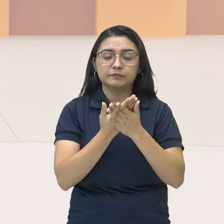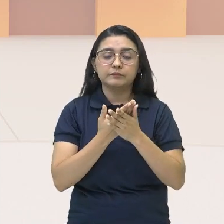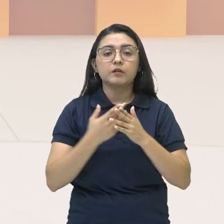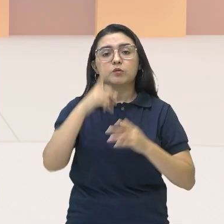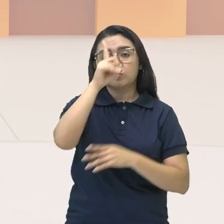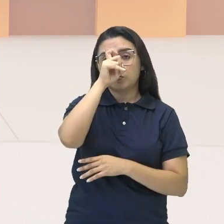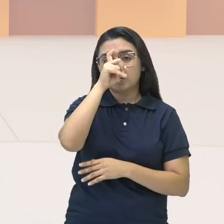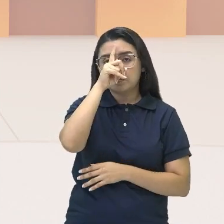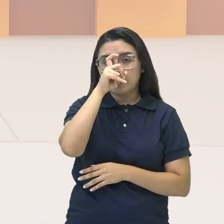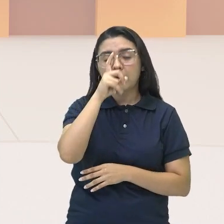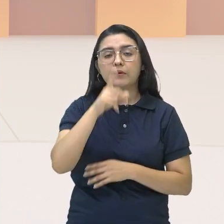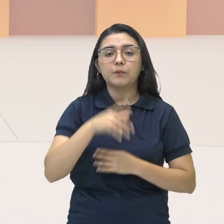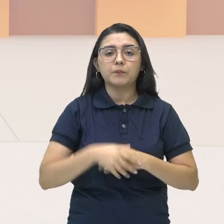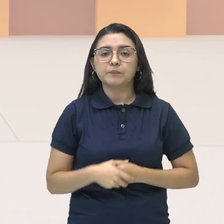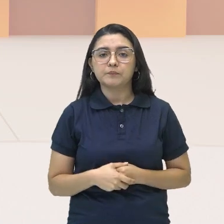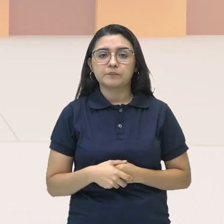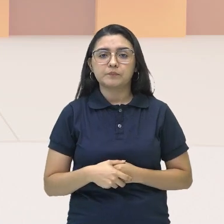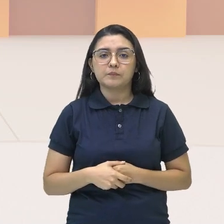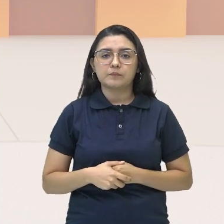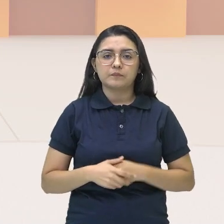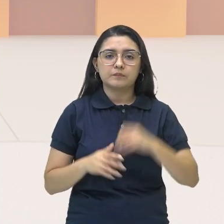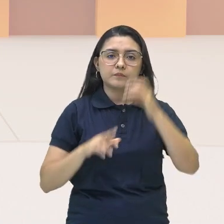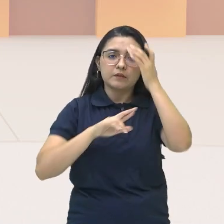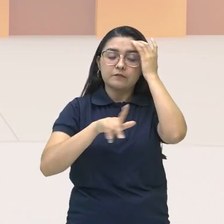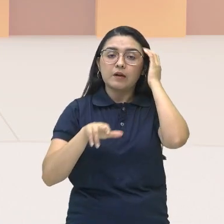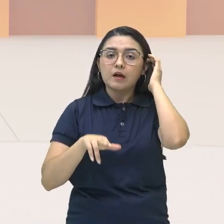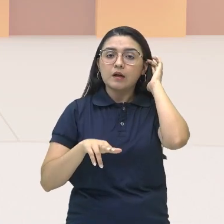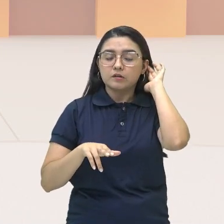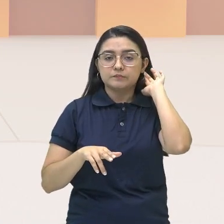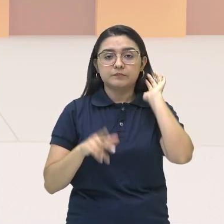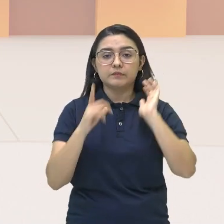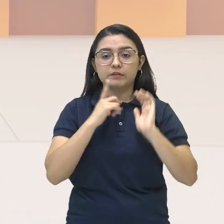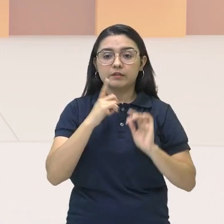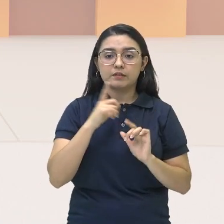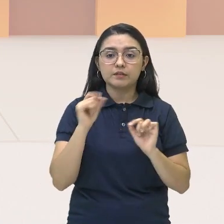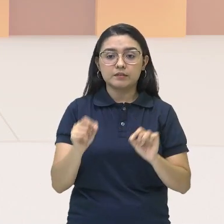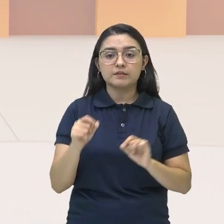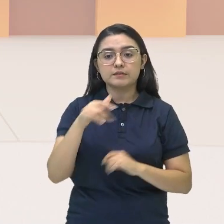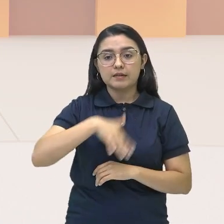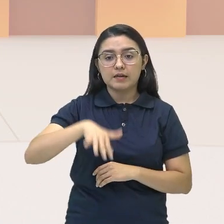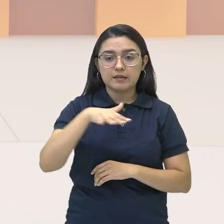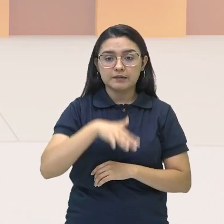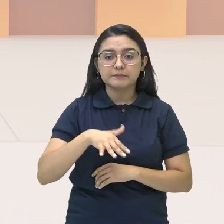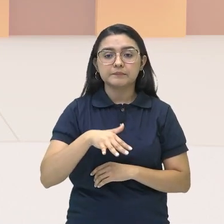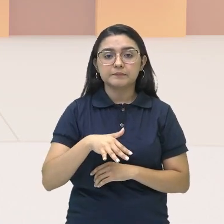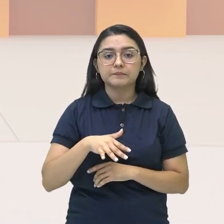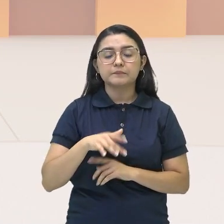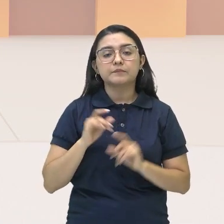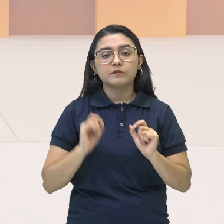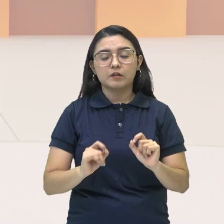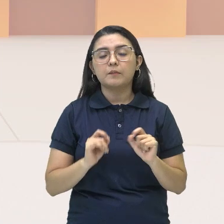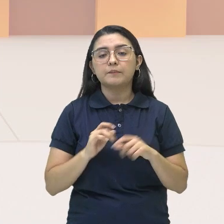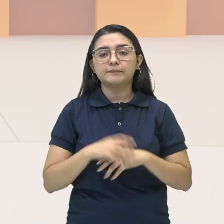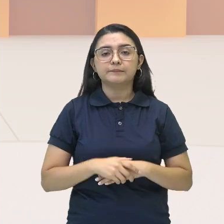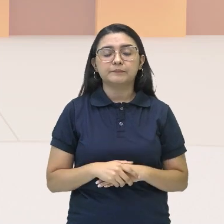nos hospitais, enfim, ele está aí nessa rede, né,